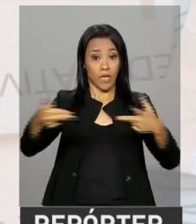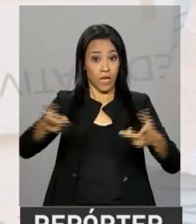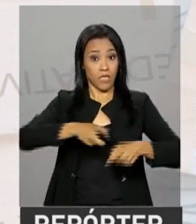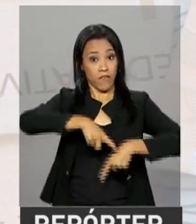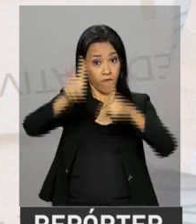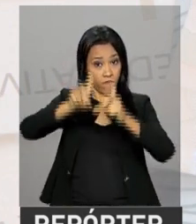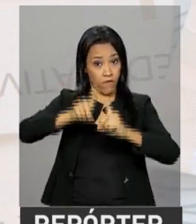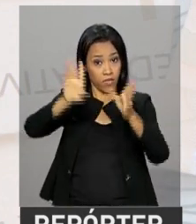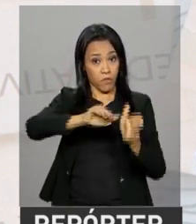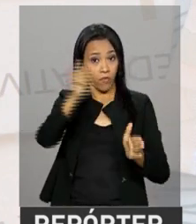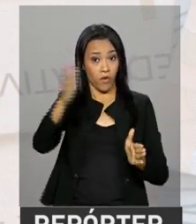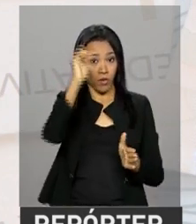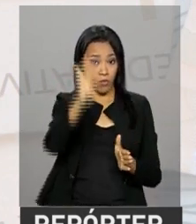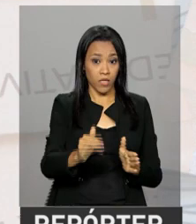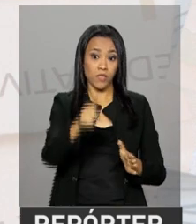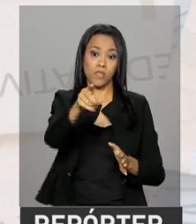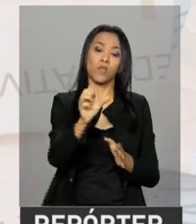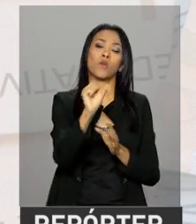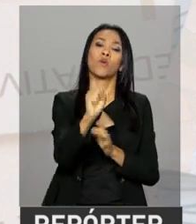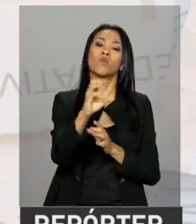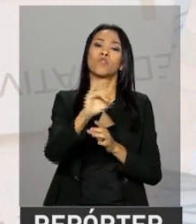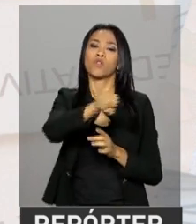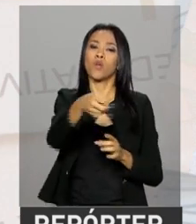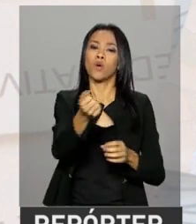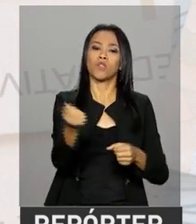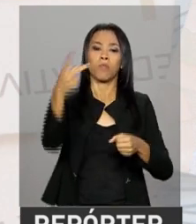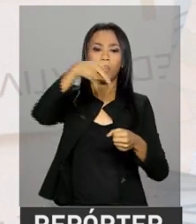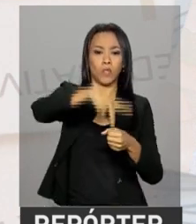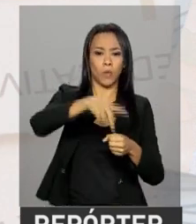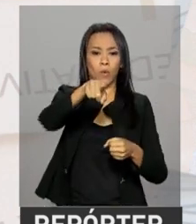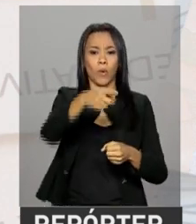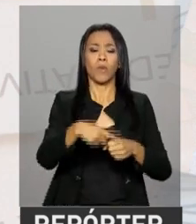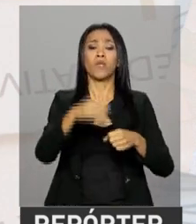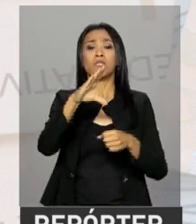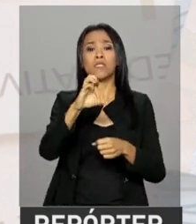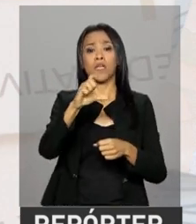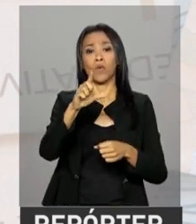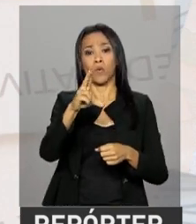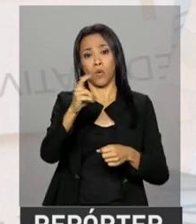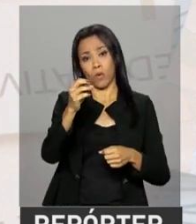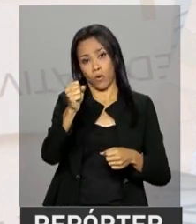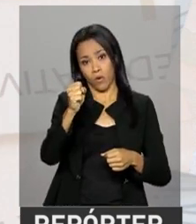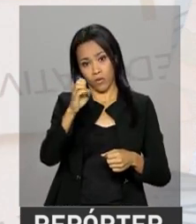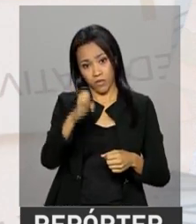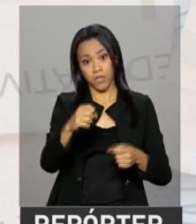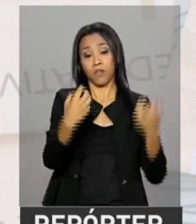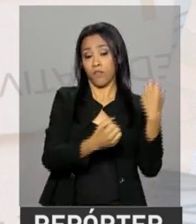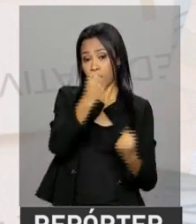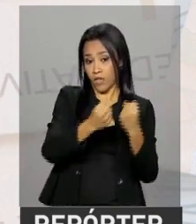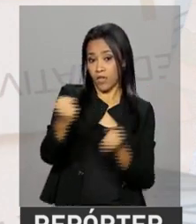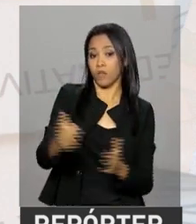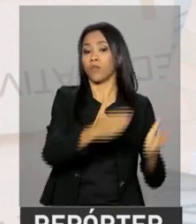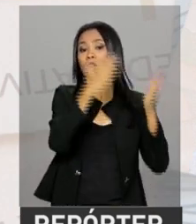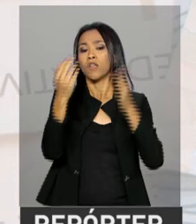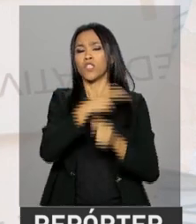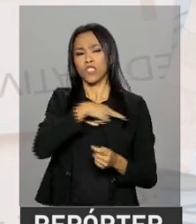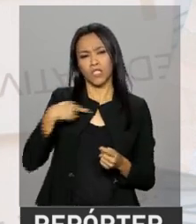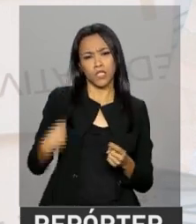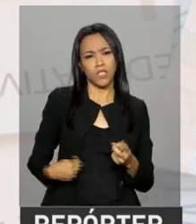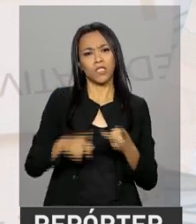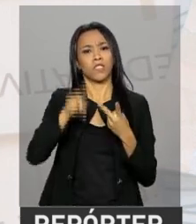exporta estão soja em grão petróleo em bruto celulose e veículos de carga china estados unidos e argentina